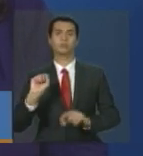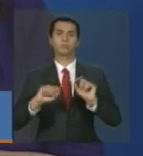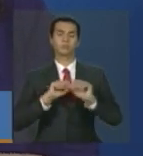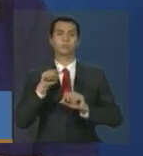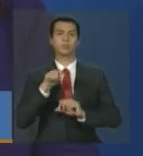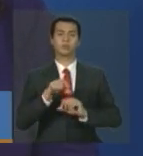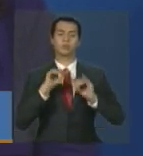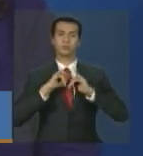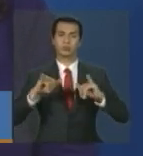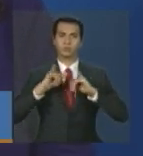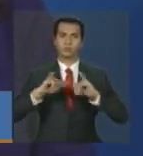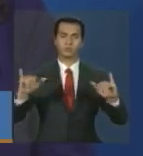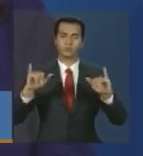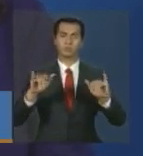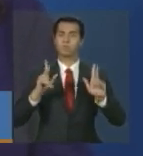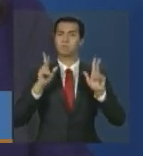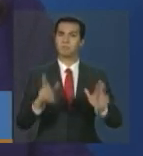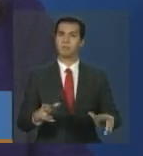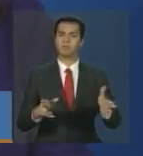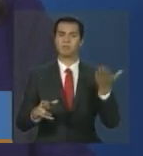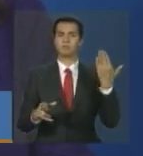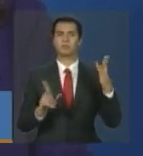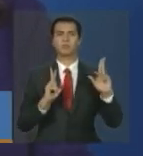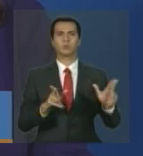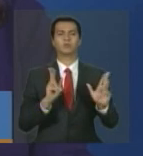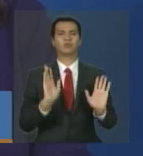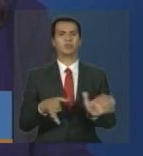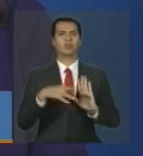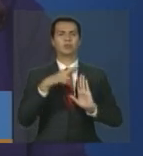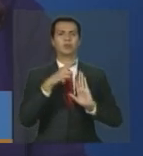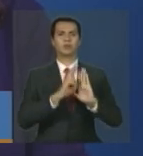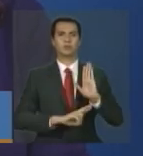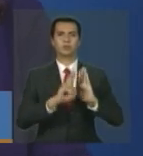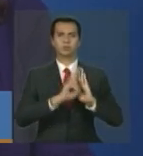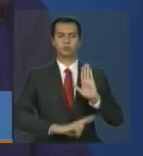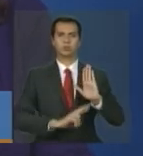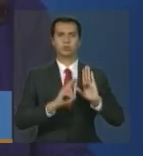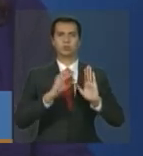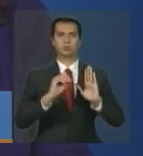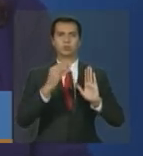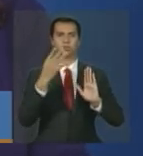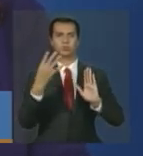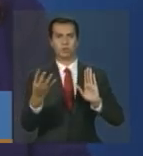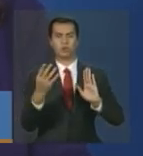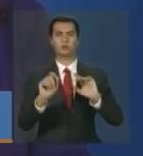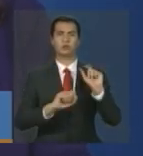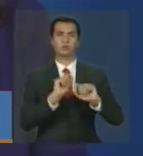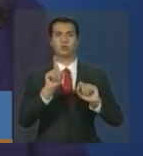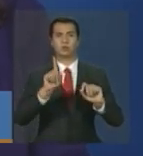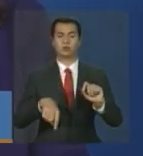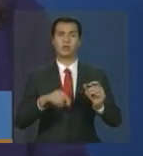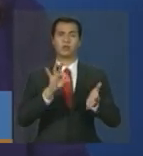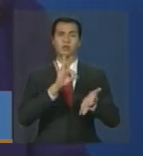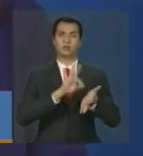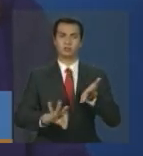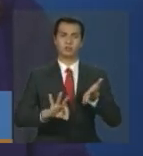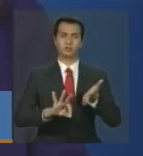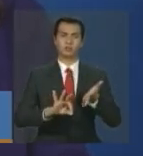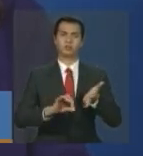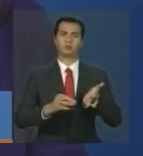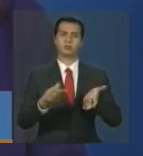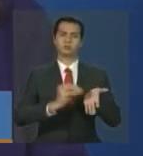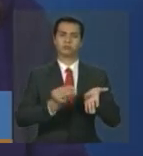informações que a resolução número 4 aprovada pela city que é sobre o registro dos atendimentos